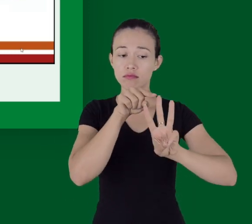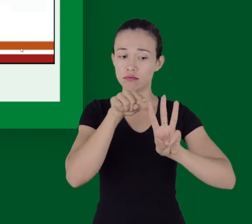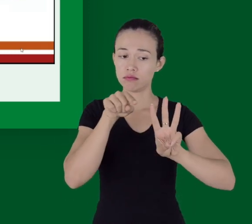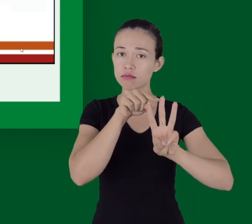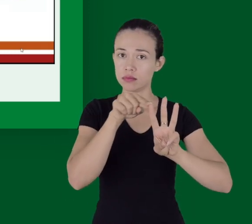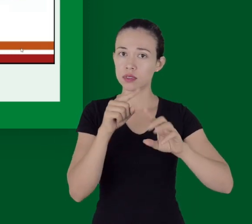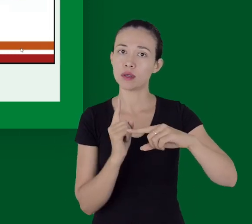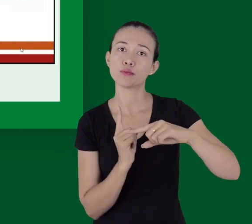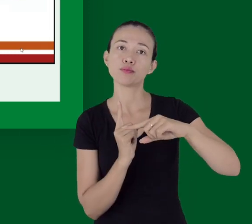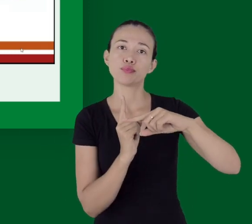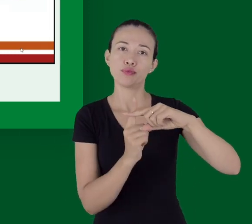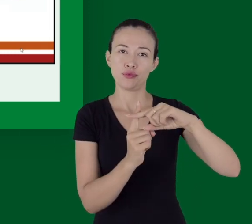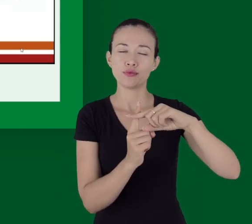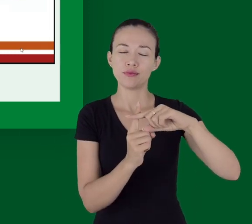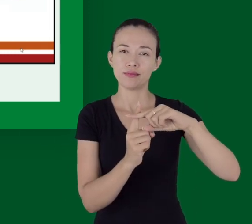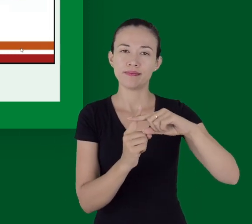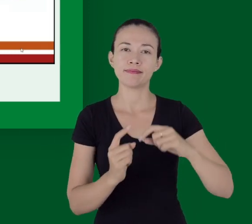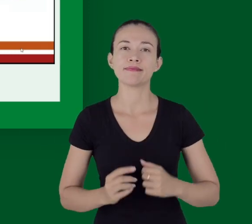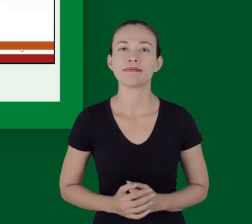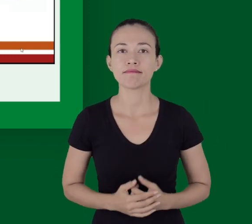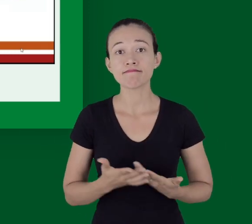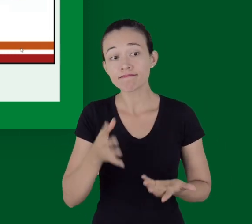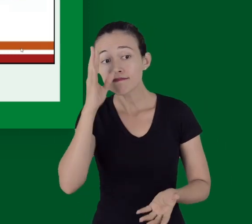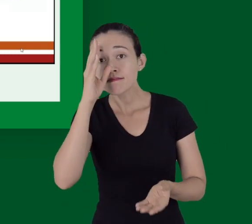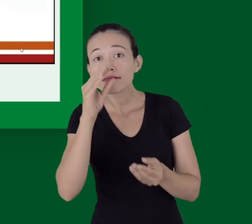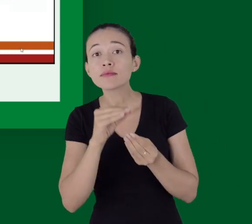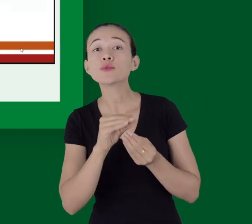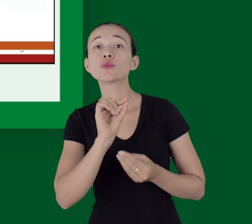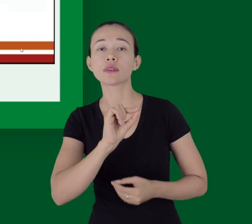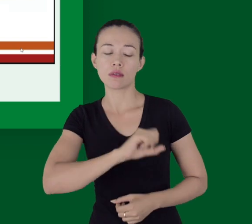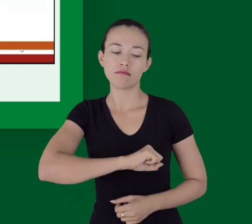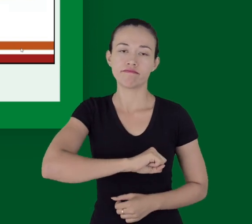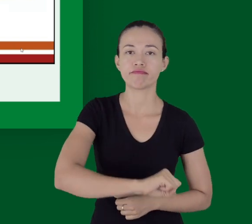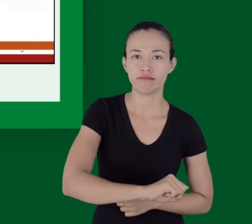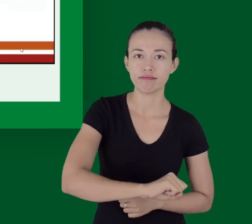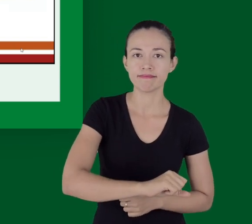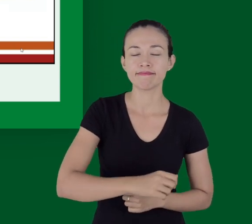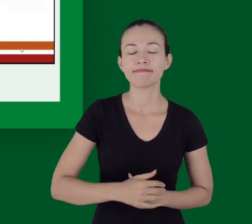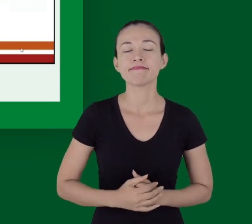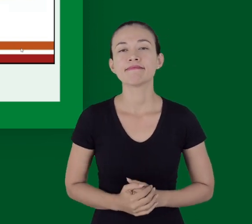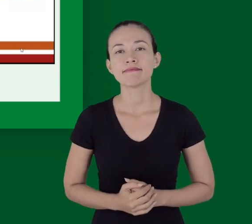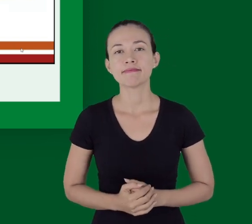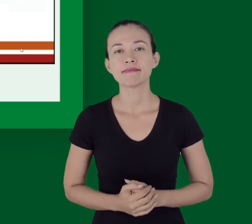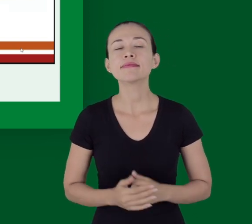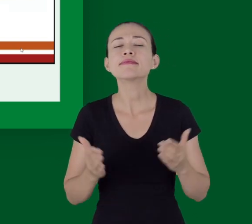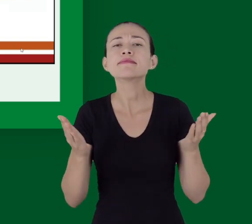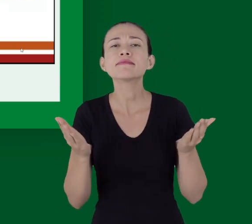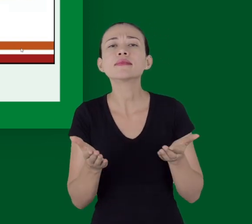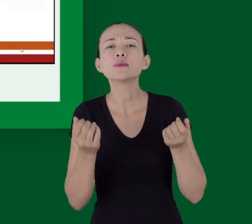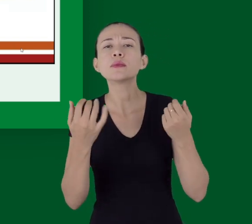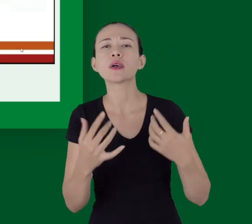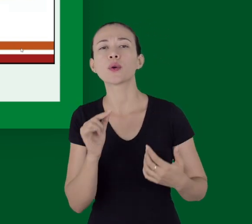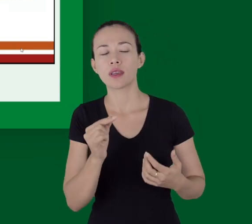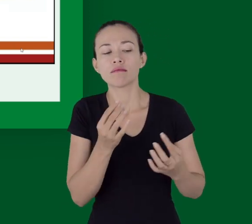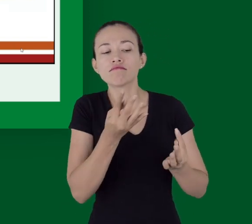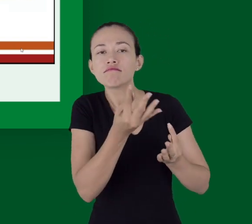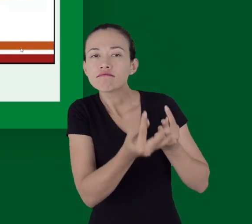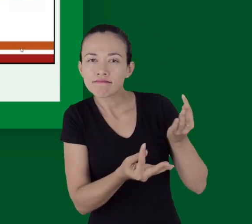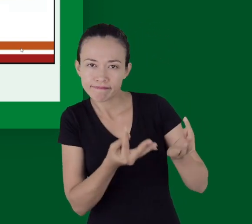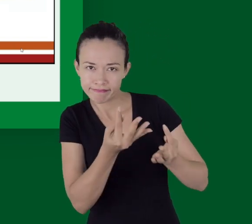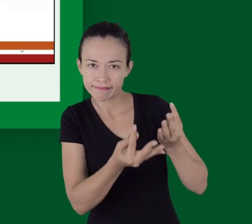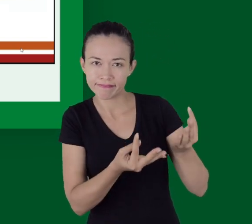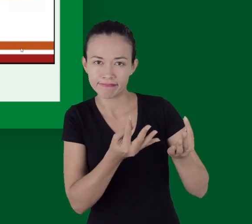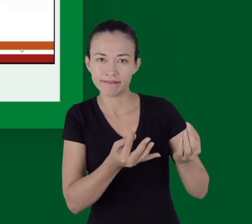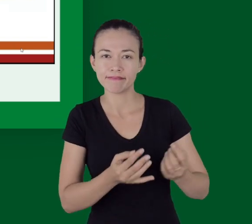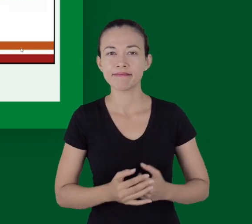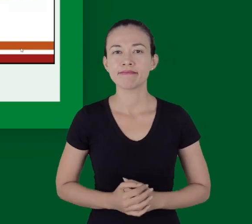A gente precisa pensar no tratamento da forma que eu expliquei para vocês. Onde vai agir cada remédio? Por